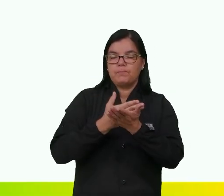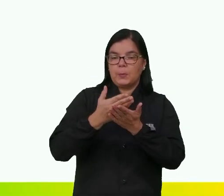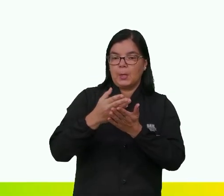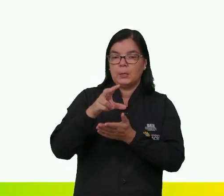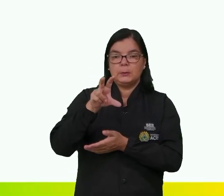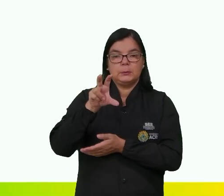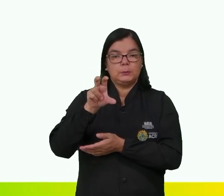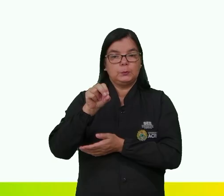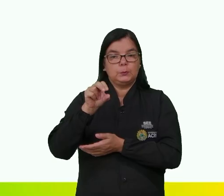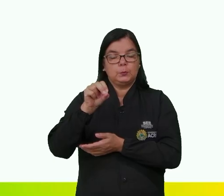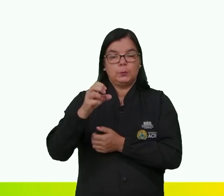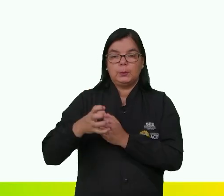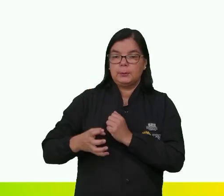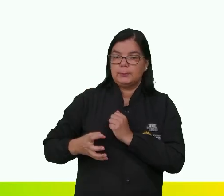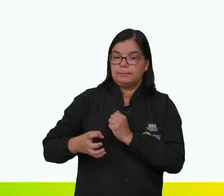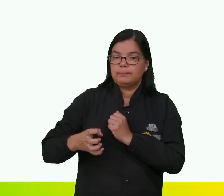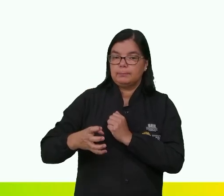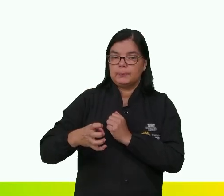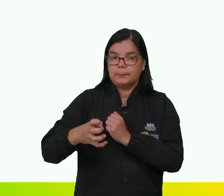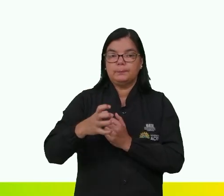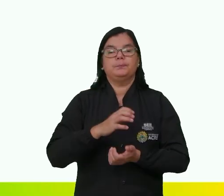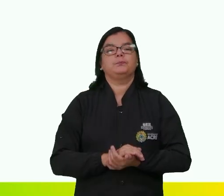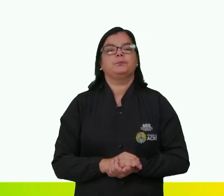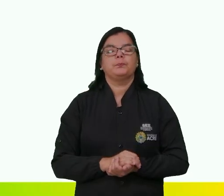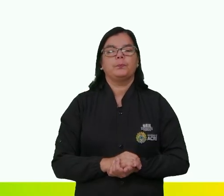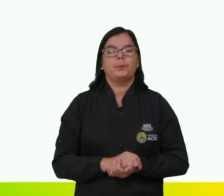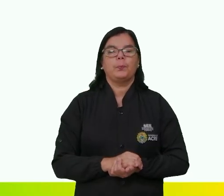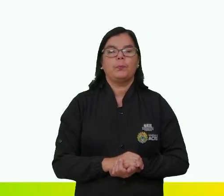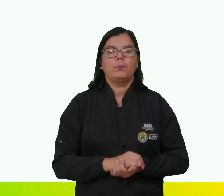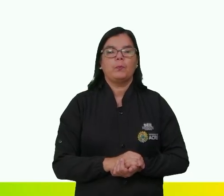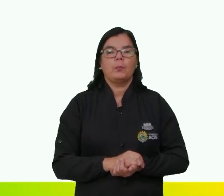Inicialmente há 50 bactérias.